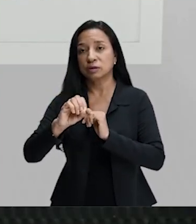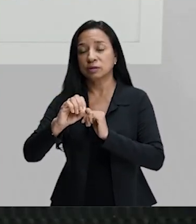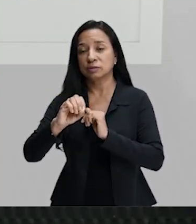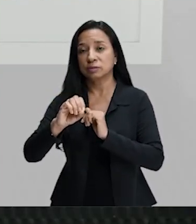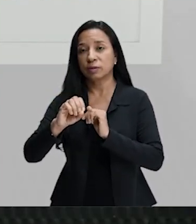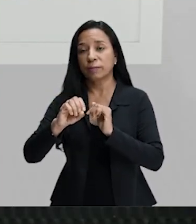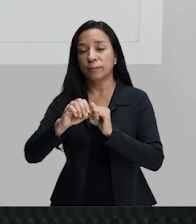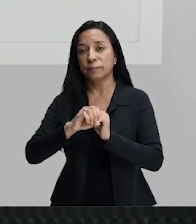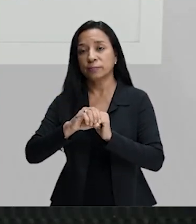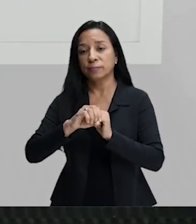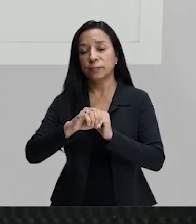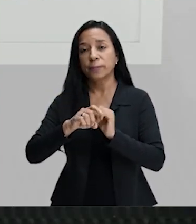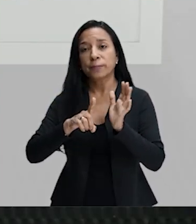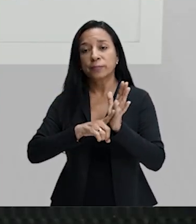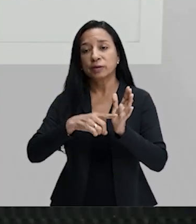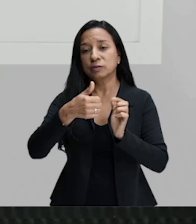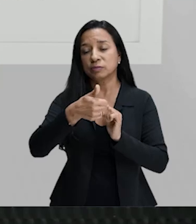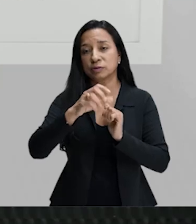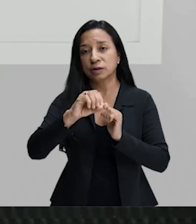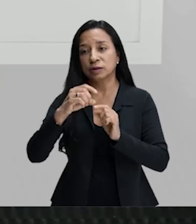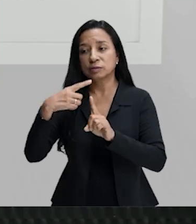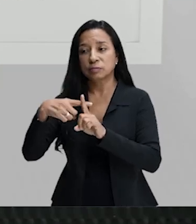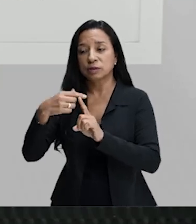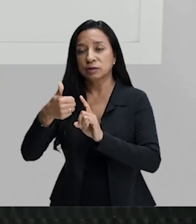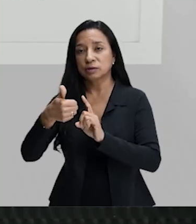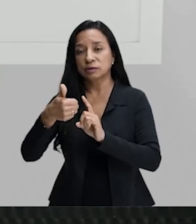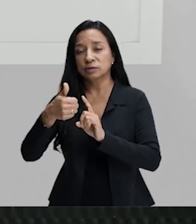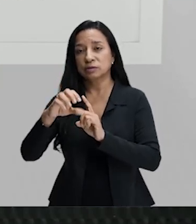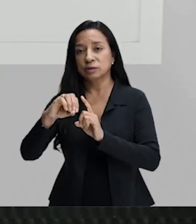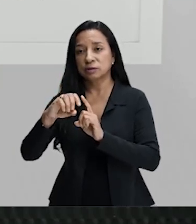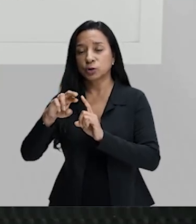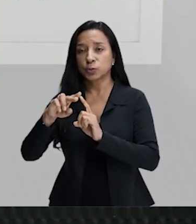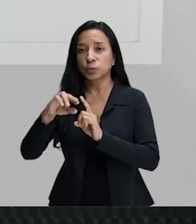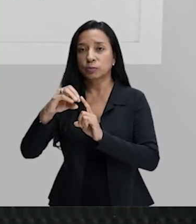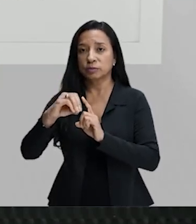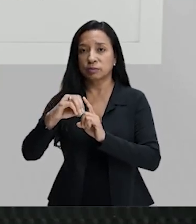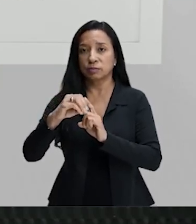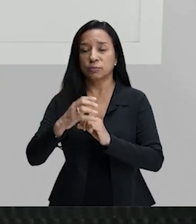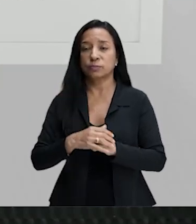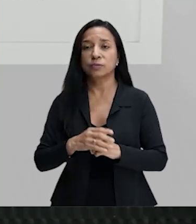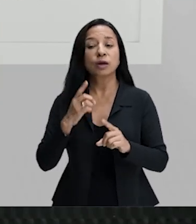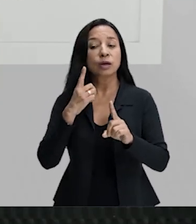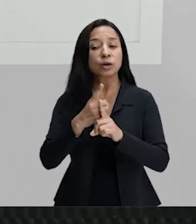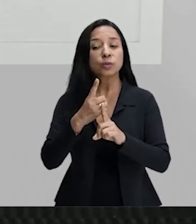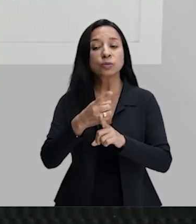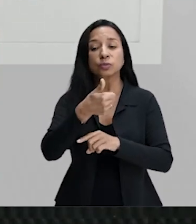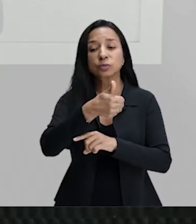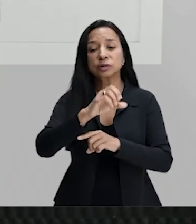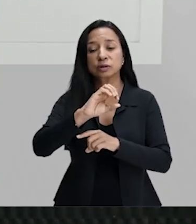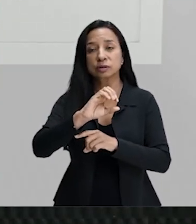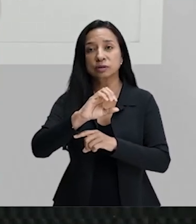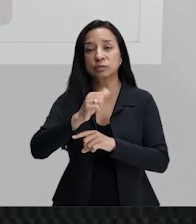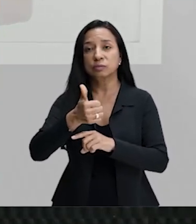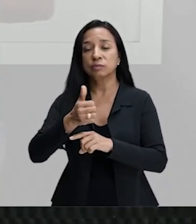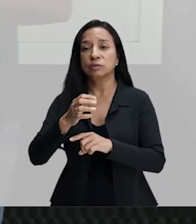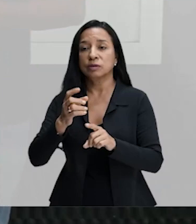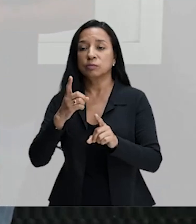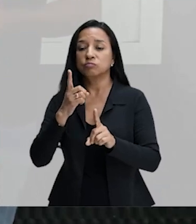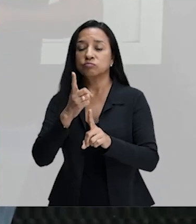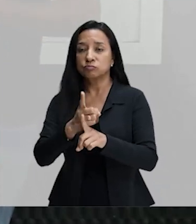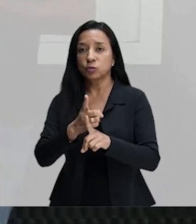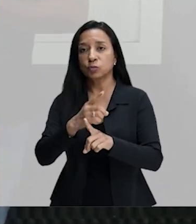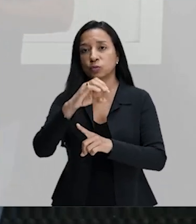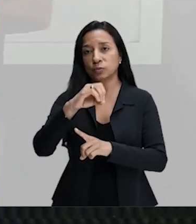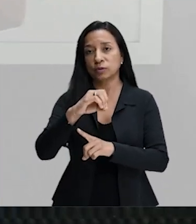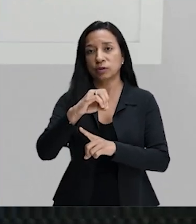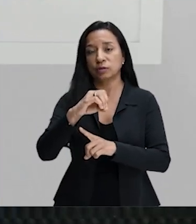mais 10 é igual a zero. Então, você tem aqui, encontrou zero igual a zero. Então, isso significa o quê? Que